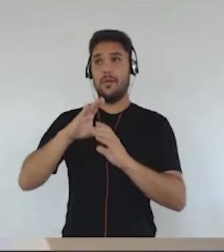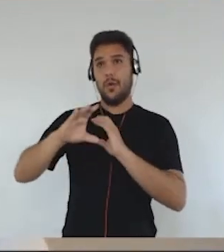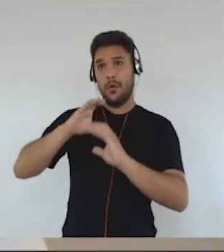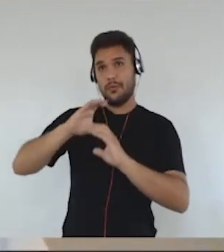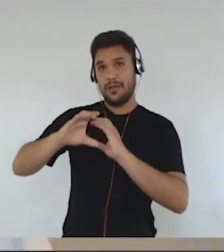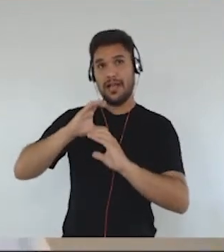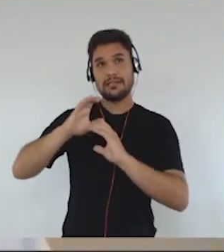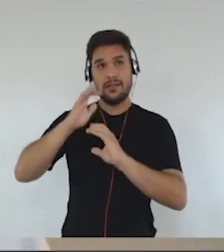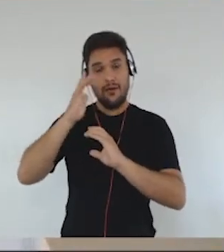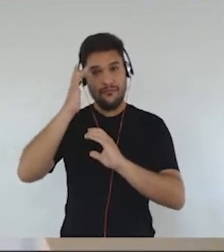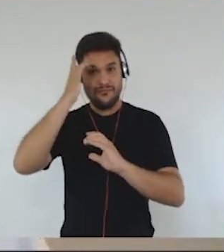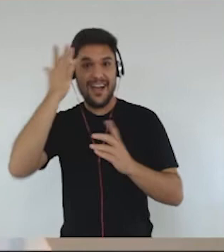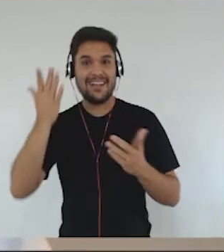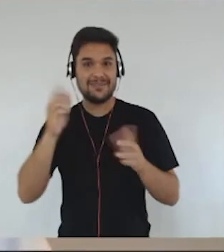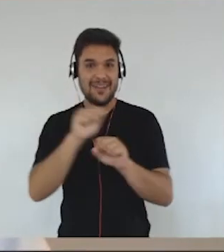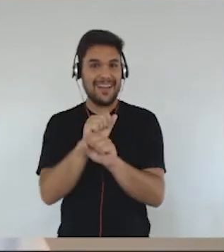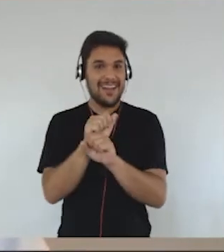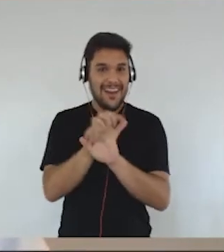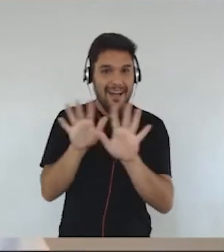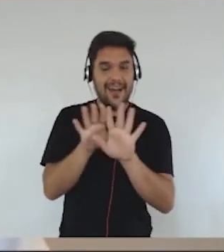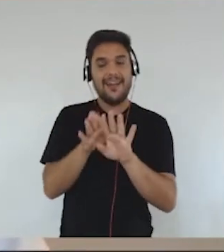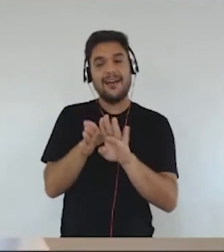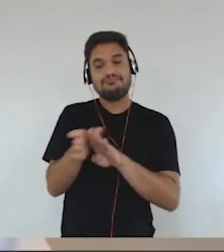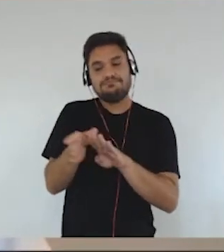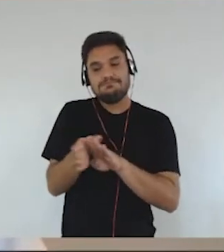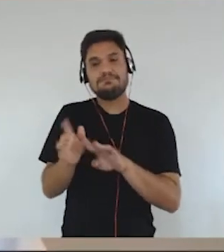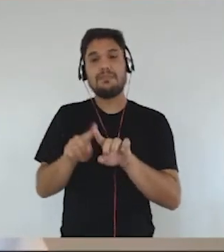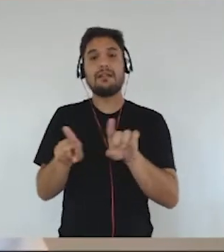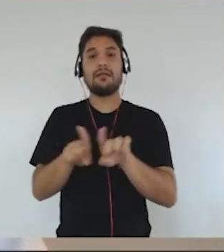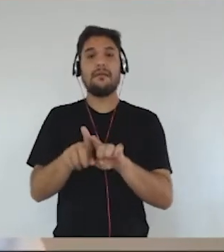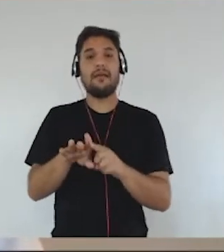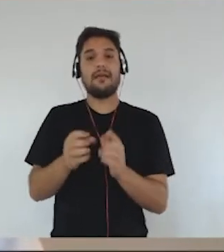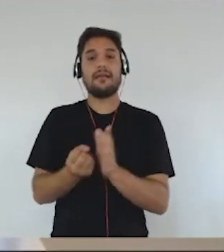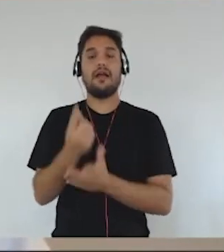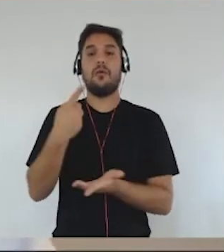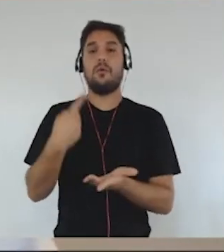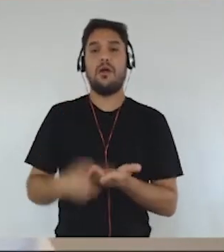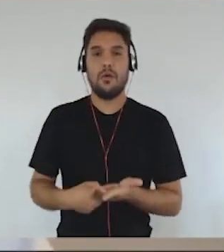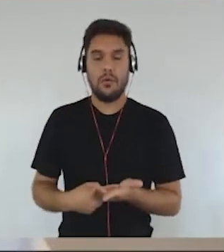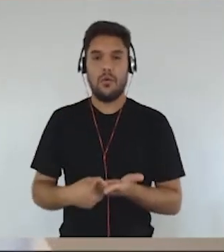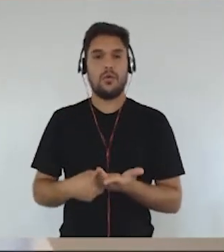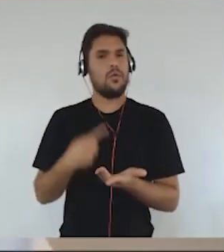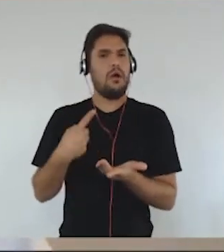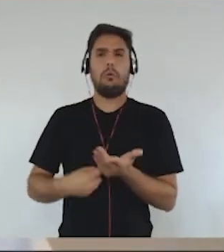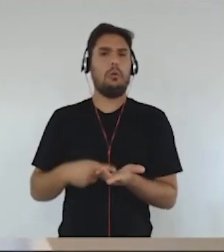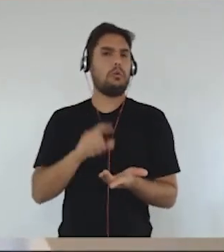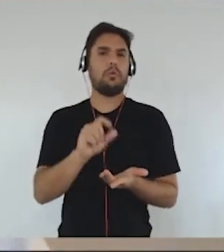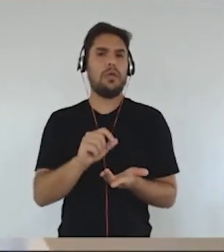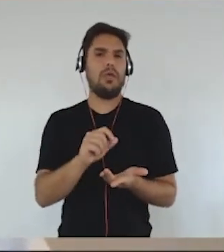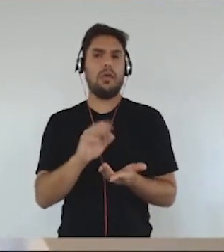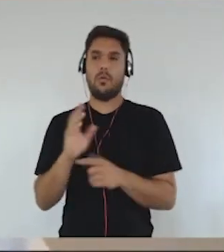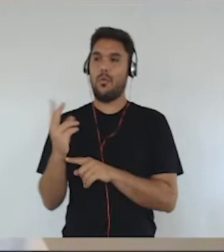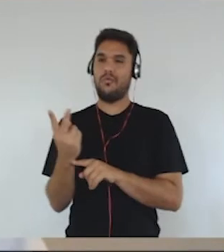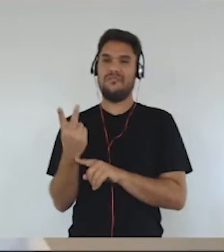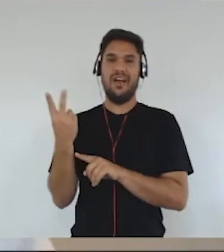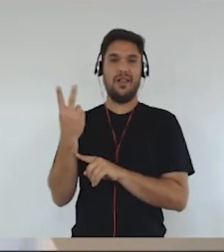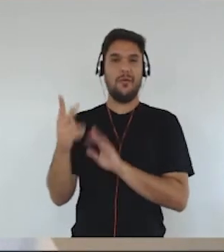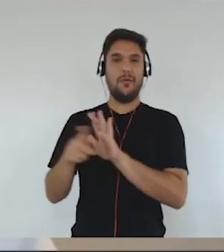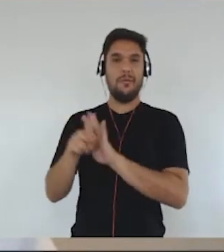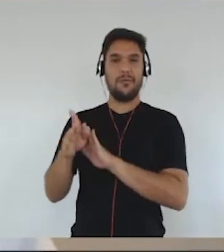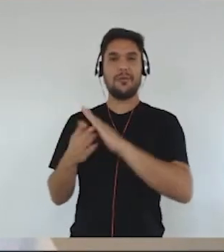comunicação fácil, a te instruir, mas também a construir um acordo. Qual é o acordo? O acordo com os valores da